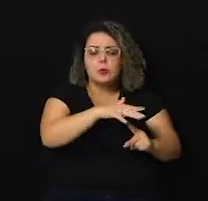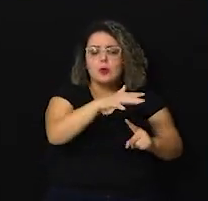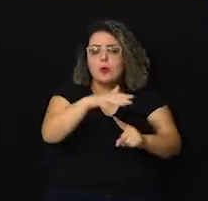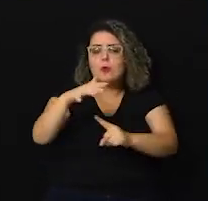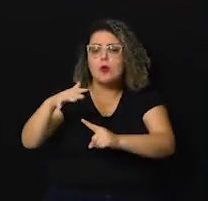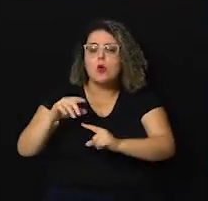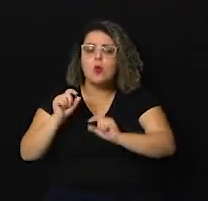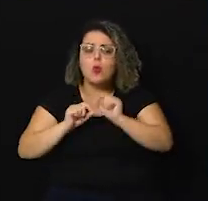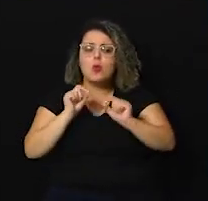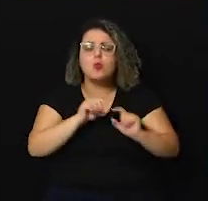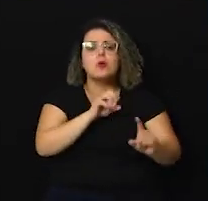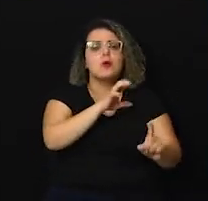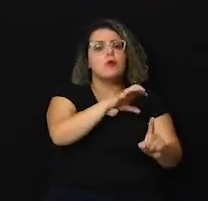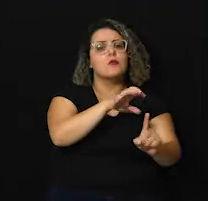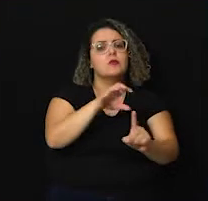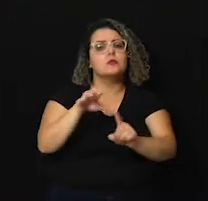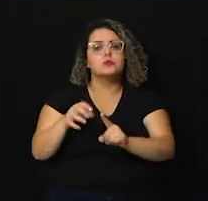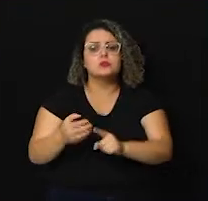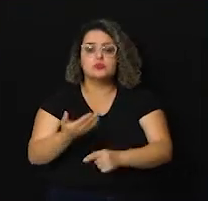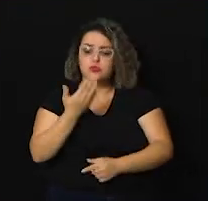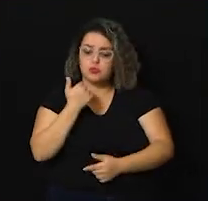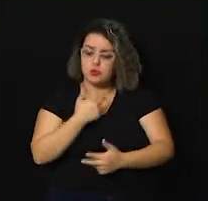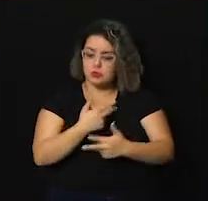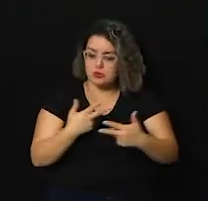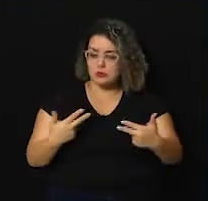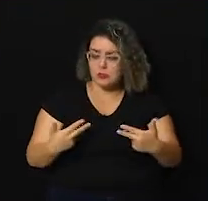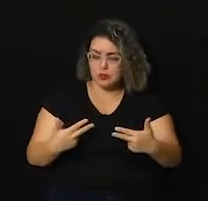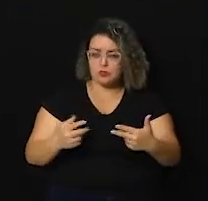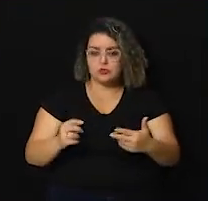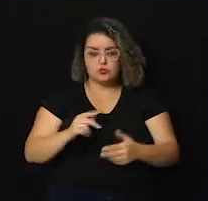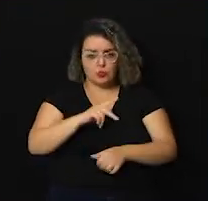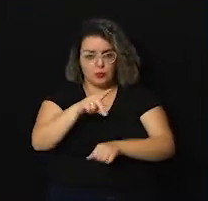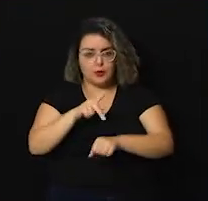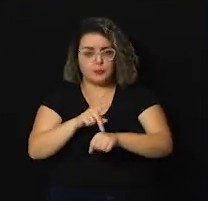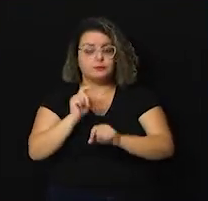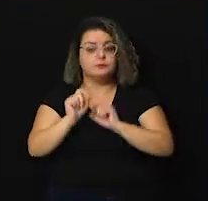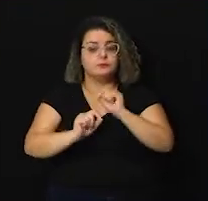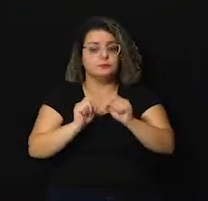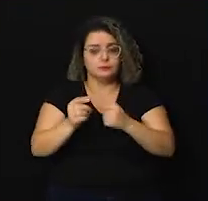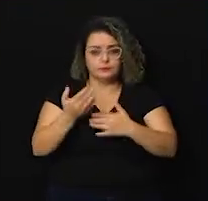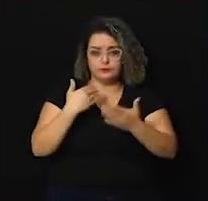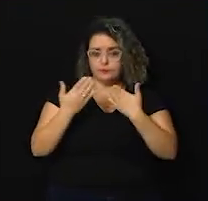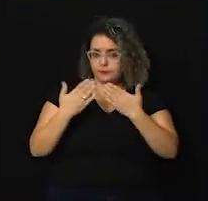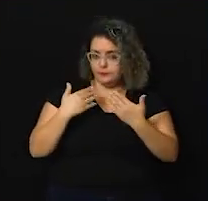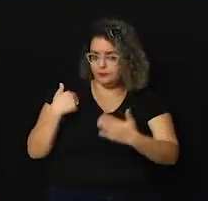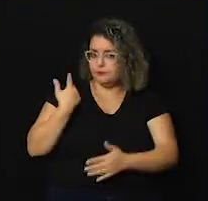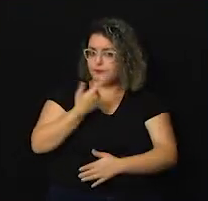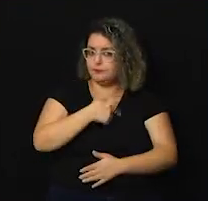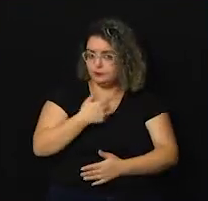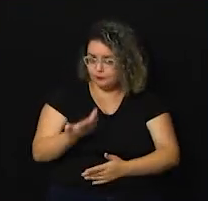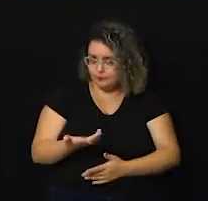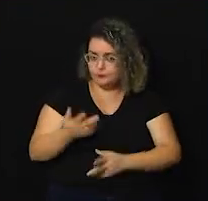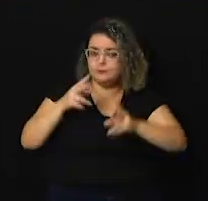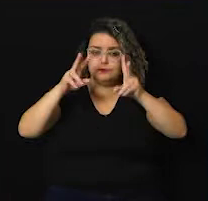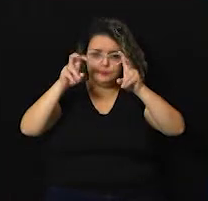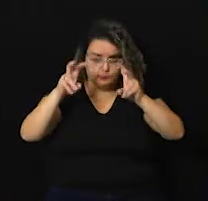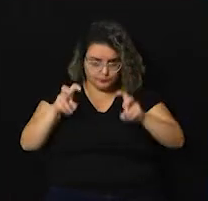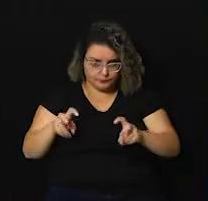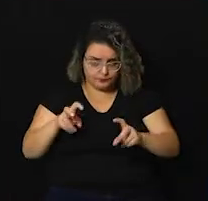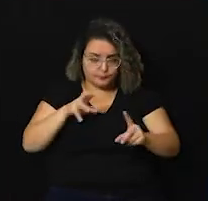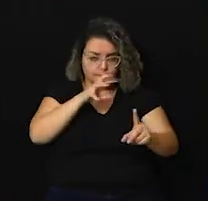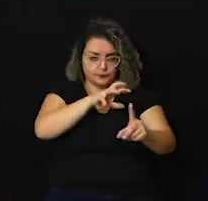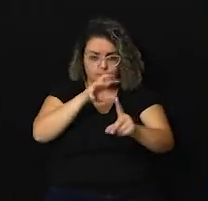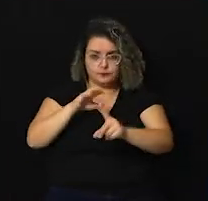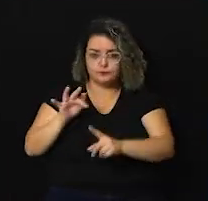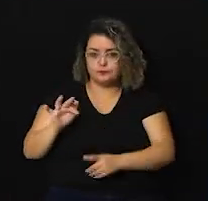isso afeta diretamente na produção de alimentos no país? Quem vai conversar com a gente sobre esses